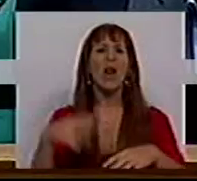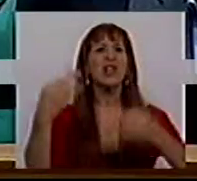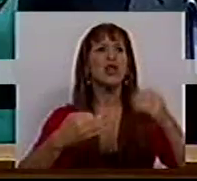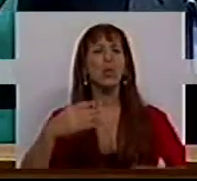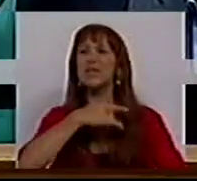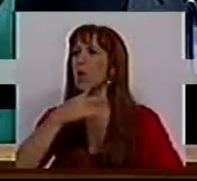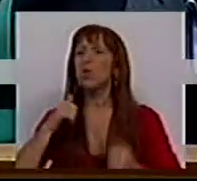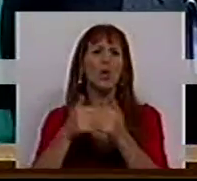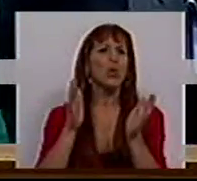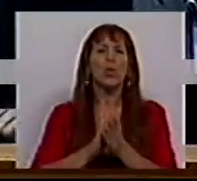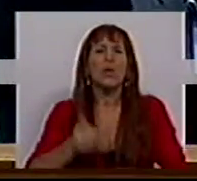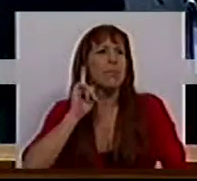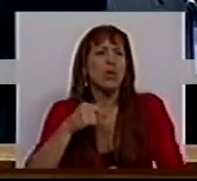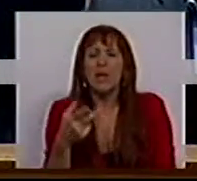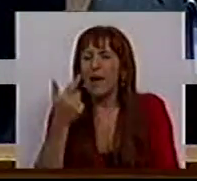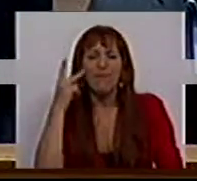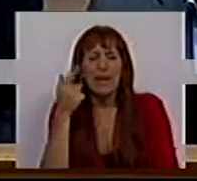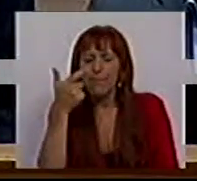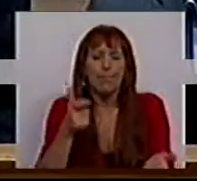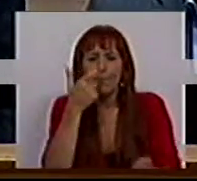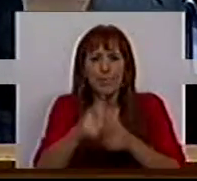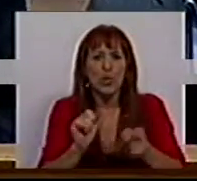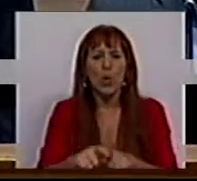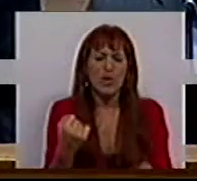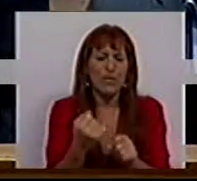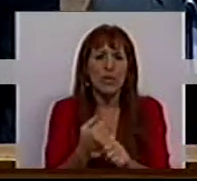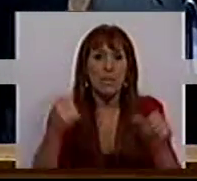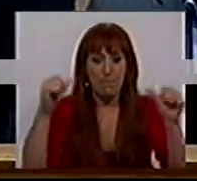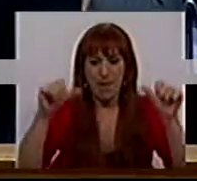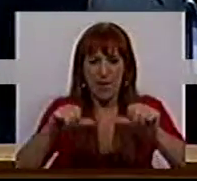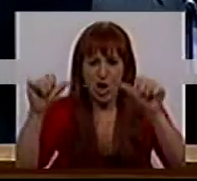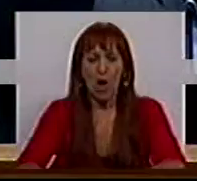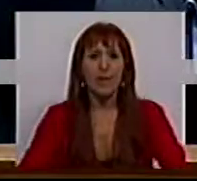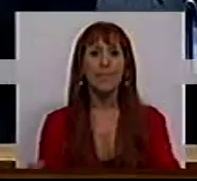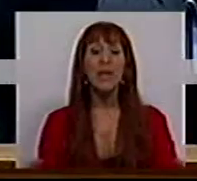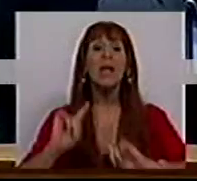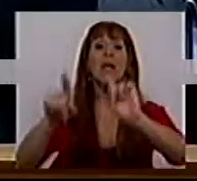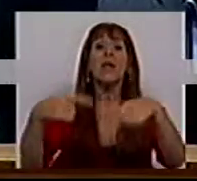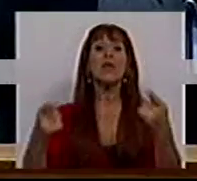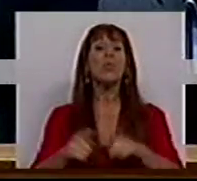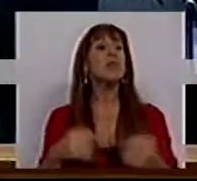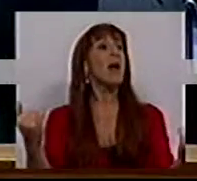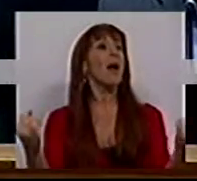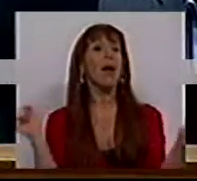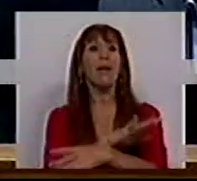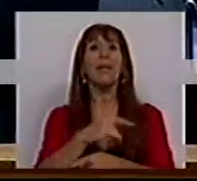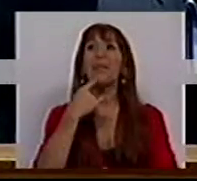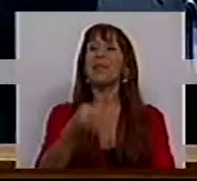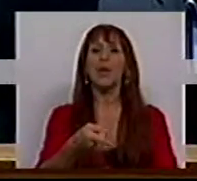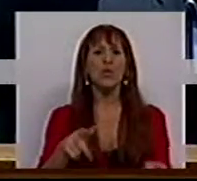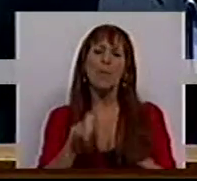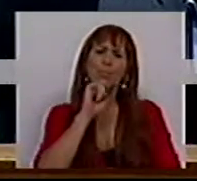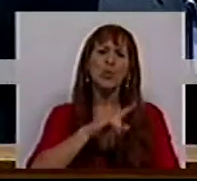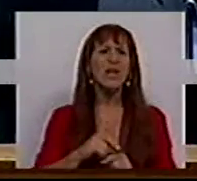justiça, a saúde, tudo o que importa à vida real das pessoas funcionar cada vez pior. E depois tem como notícia para apresentar